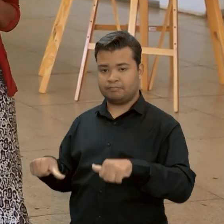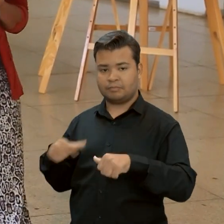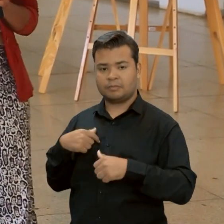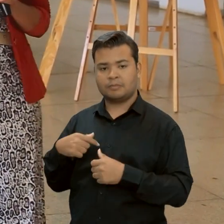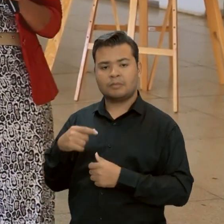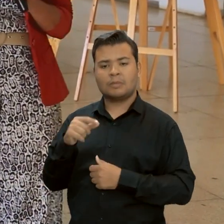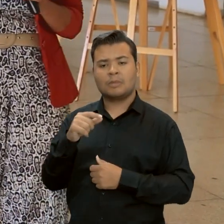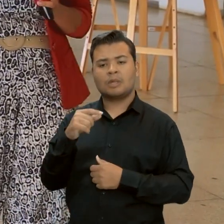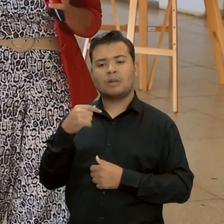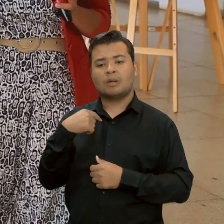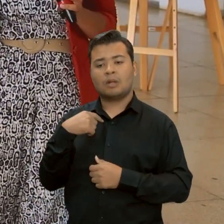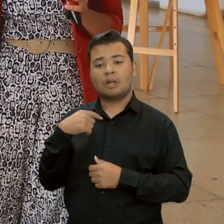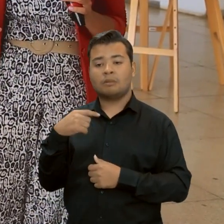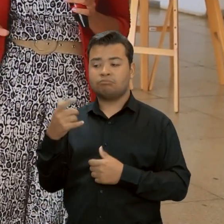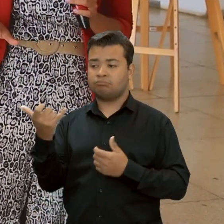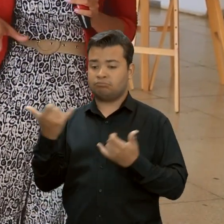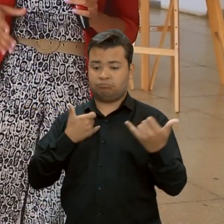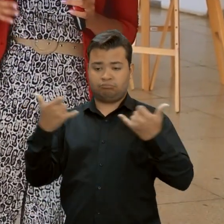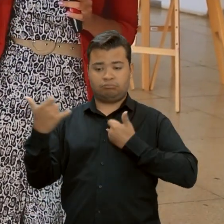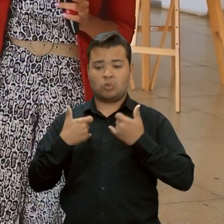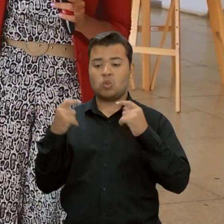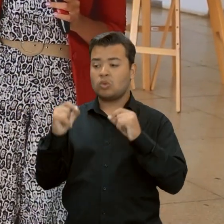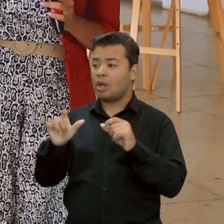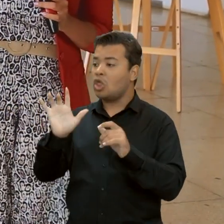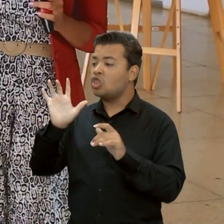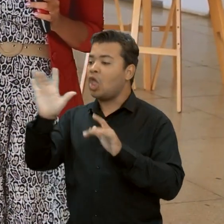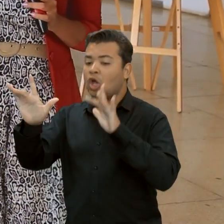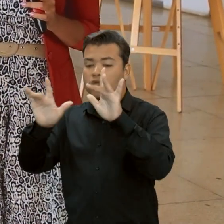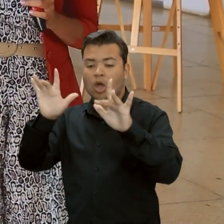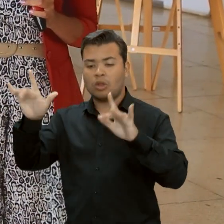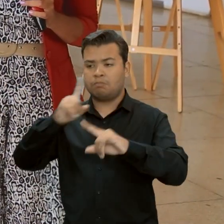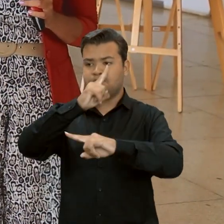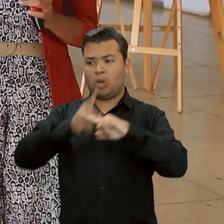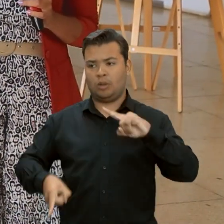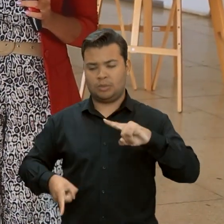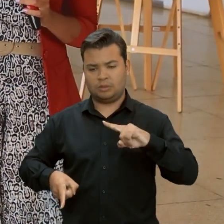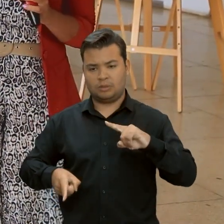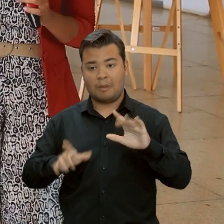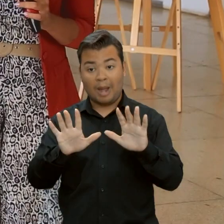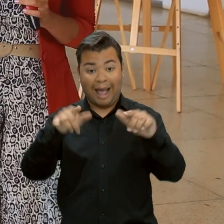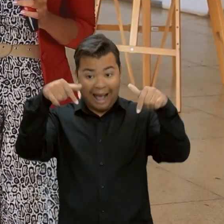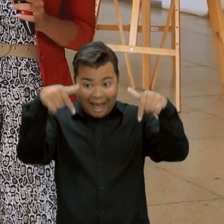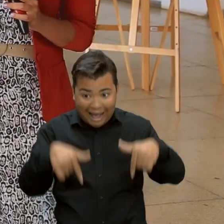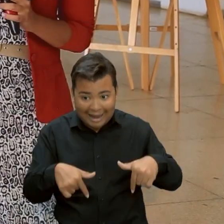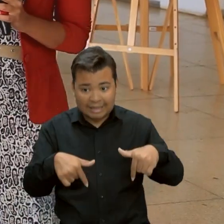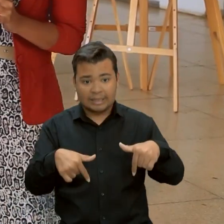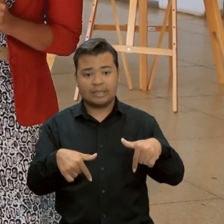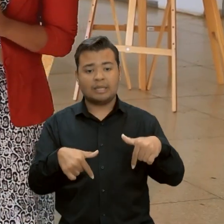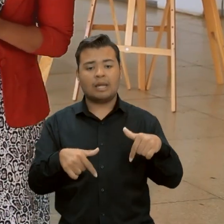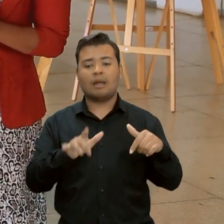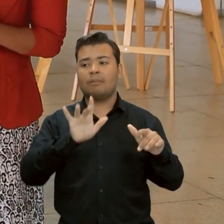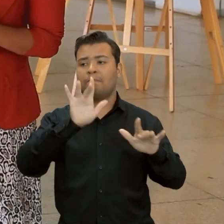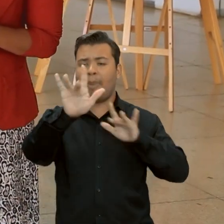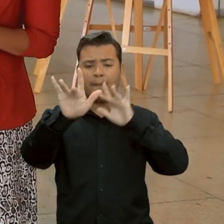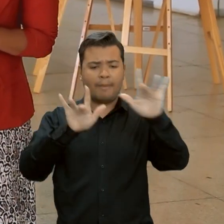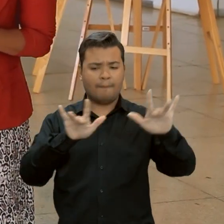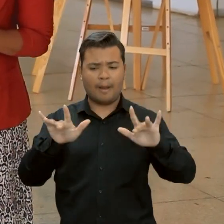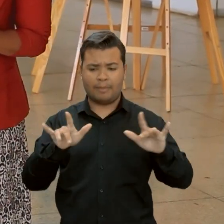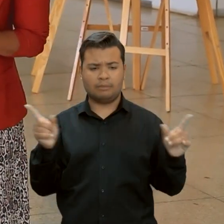gente recebe é para não tocar em nada. Essa exposição aqui é diferente. A ideia é